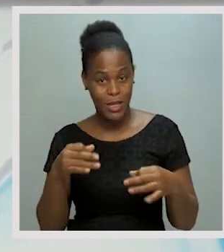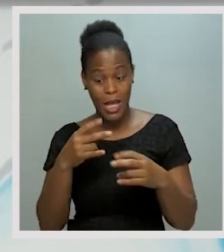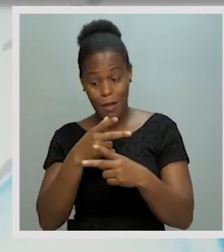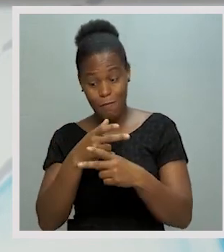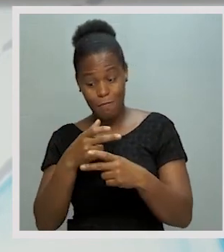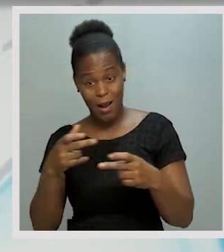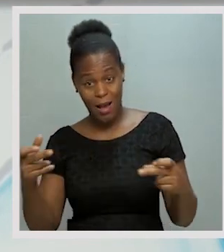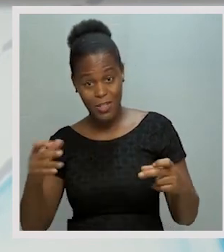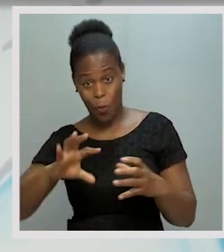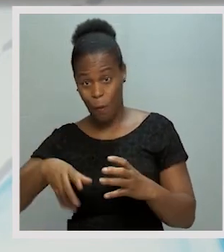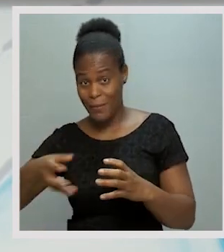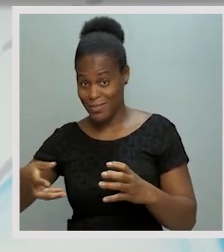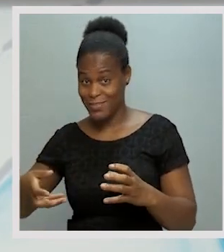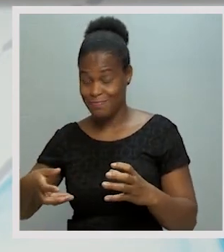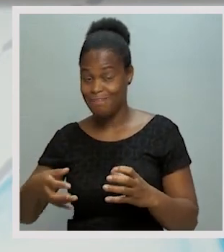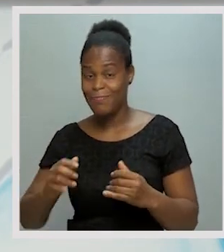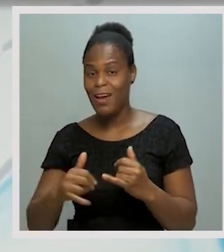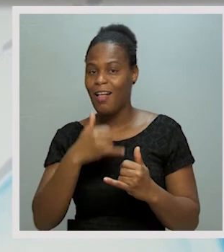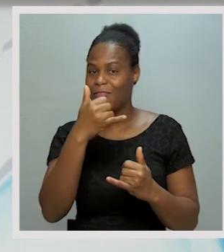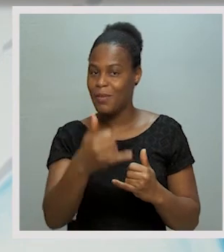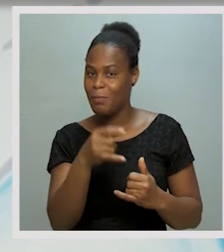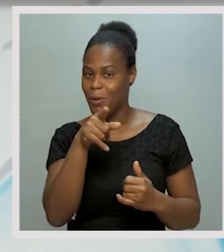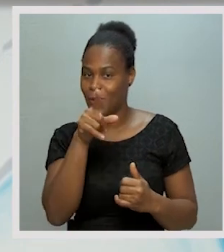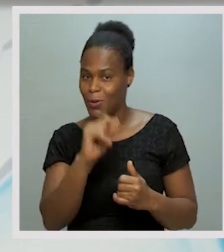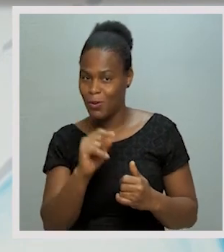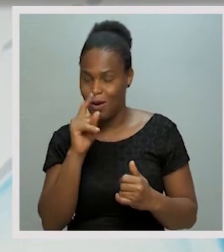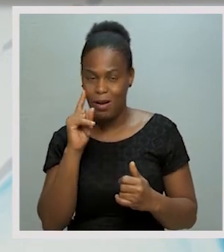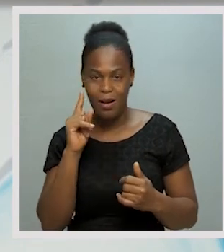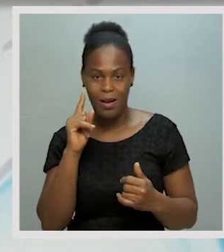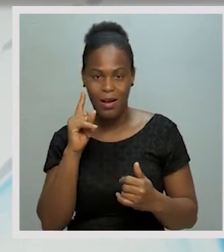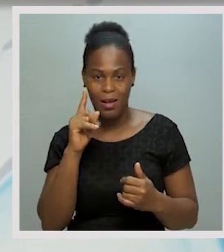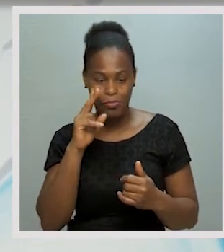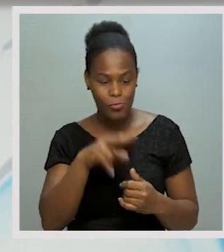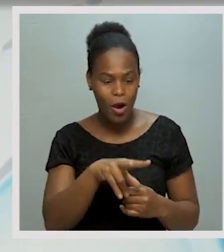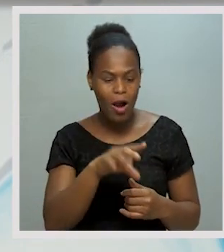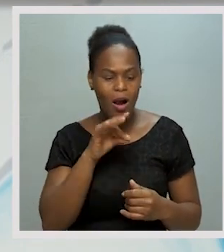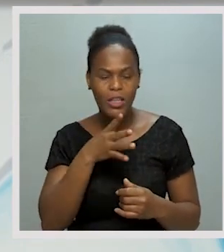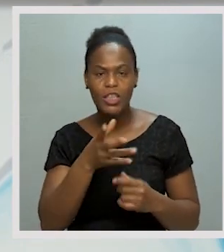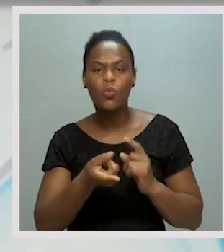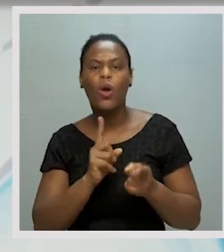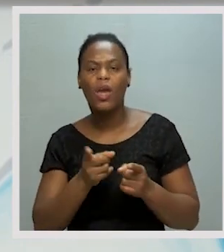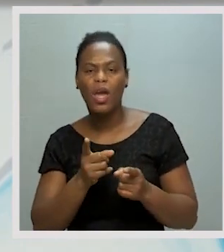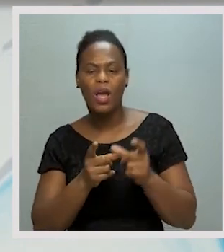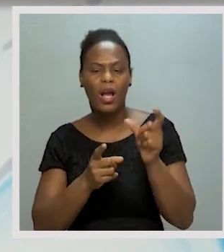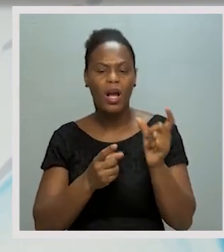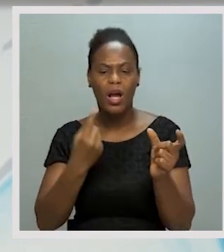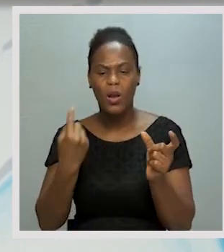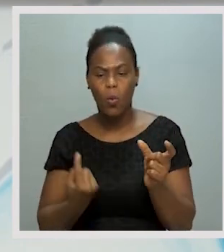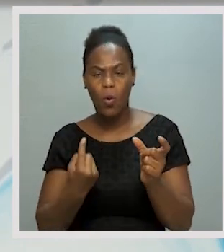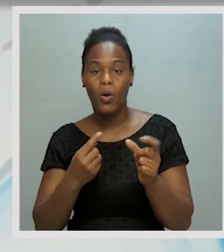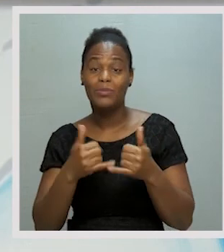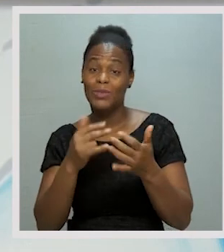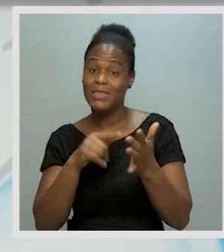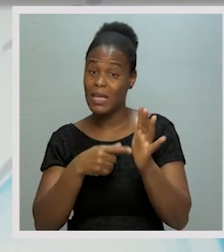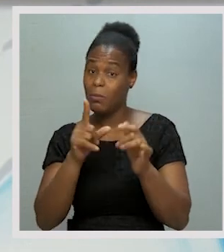simples e complexas, ok? Depois vão buscar uma definição para cada uma delas e também